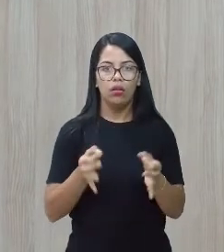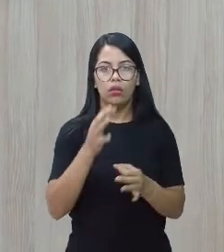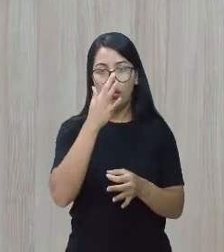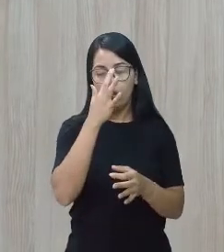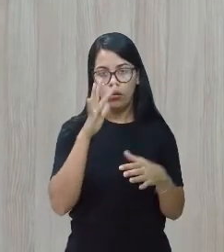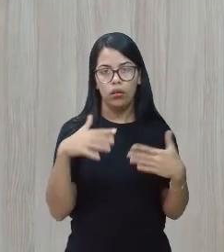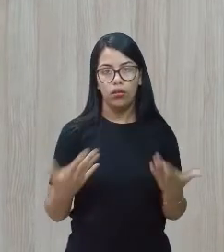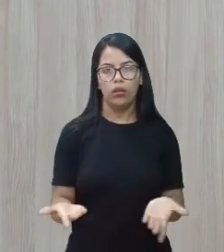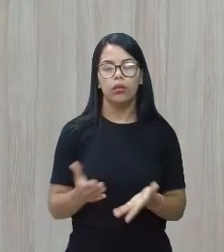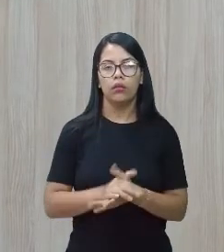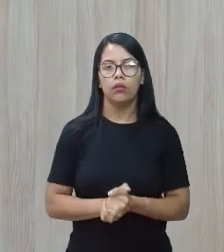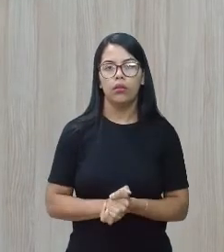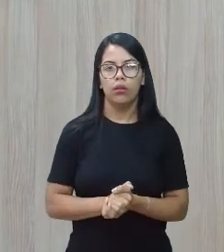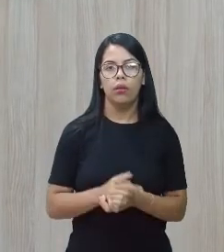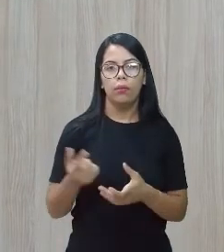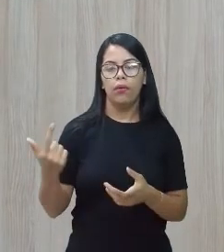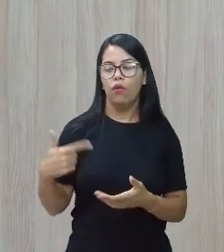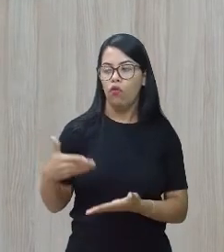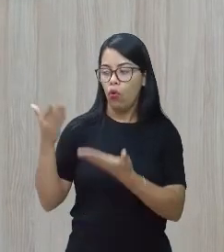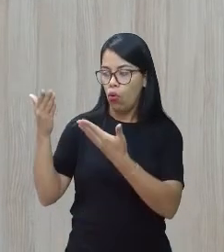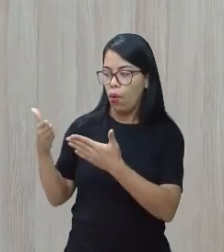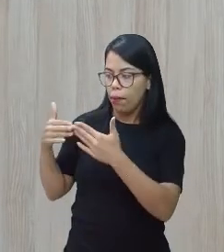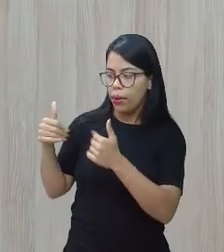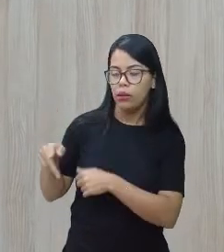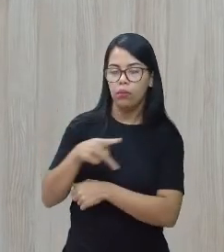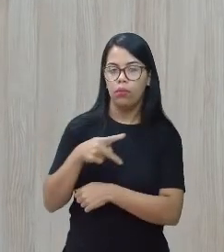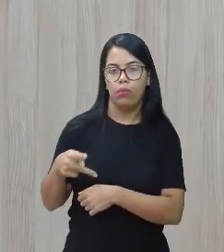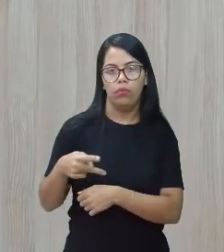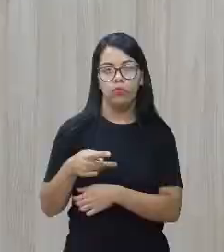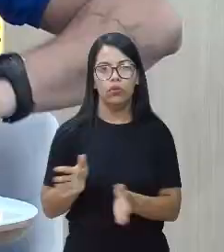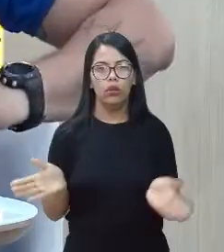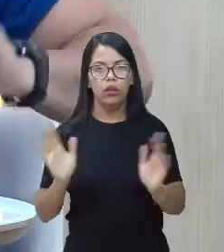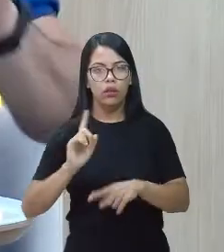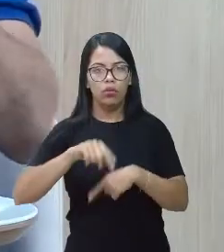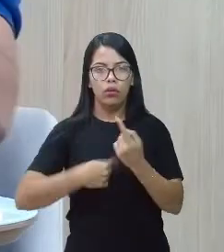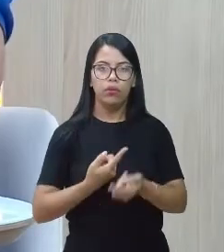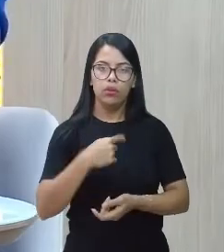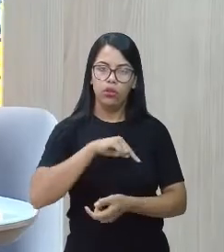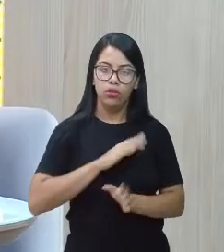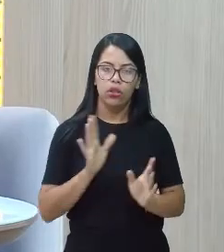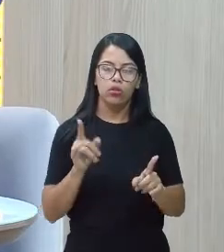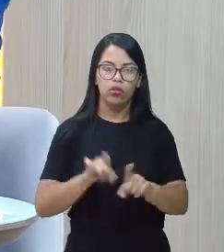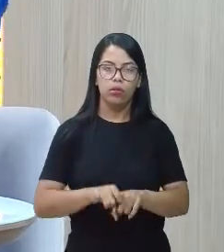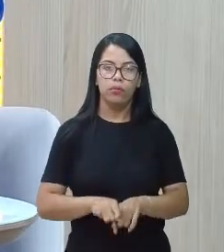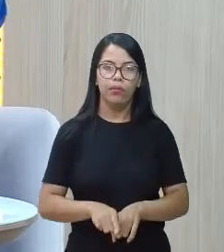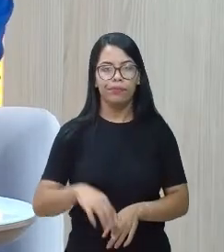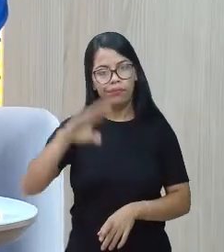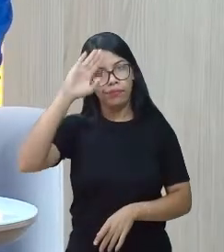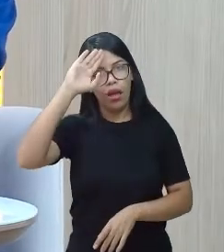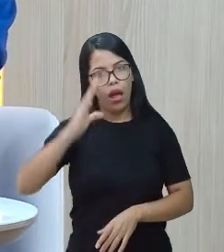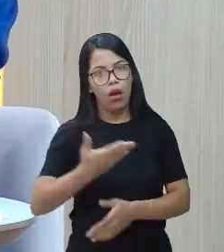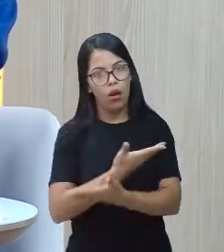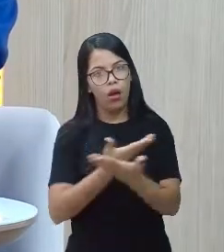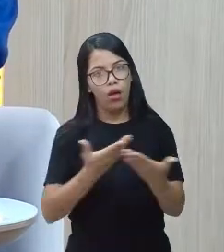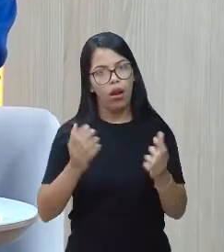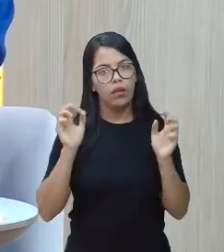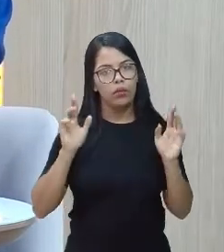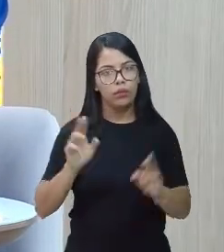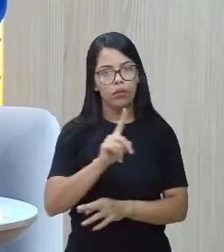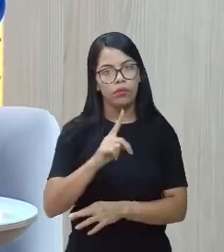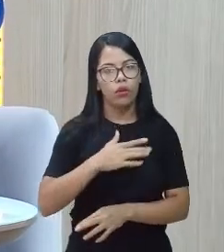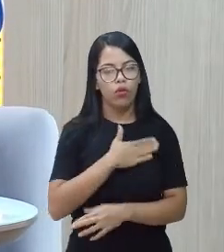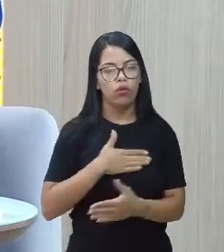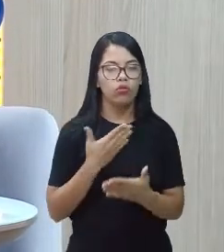Vou passar a bola aqui para ele dar tchau aqui para vocês e a gente se despedir. Falou, galera. Espero que tenham gostado da aula